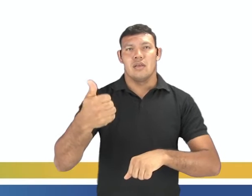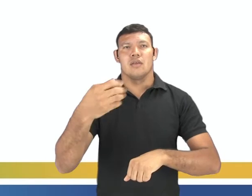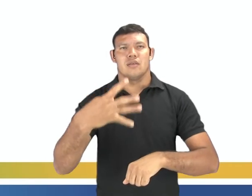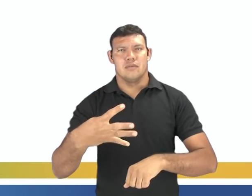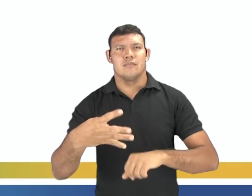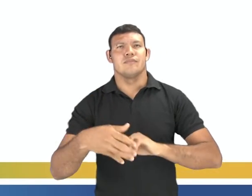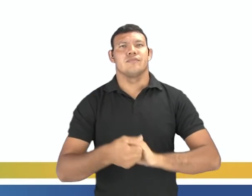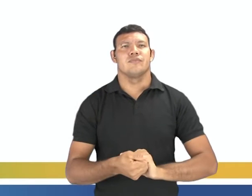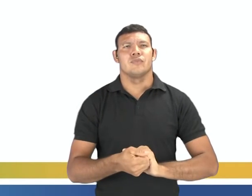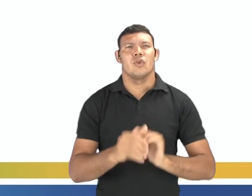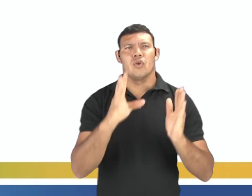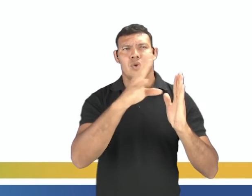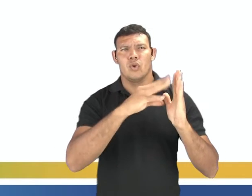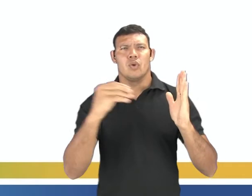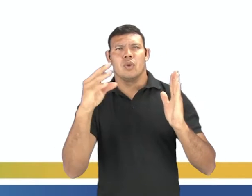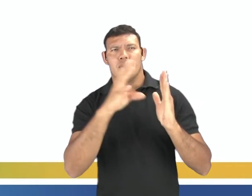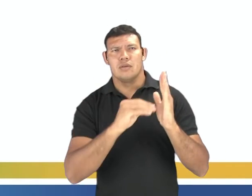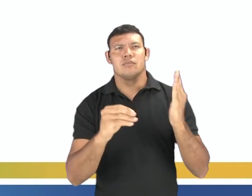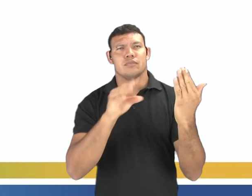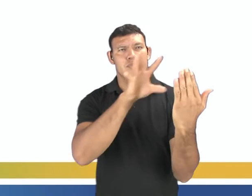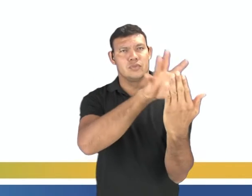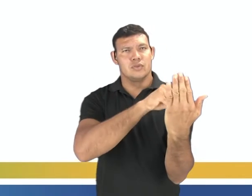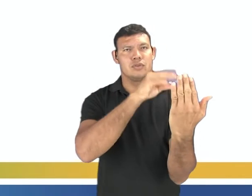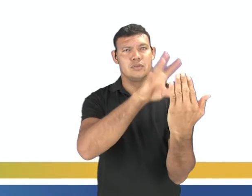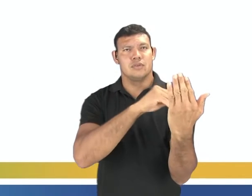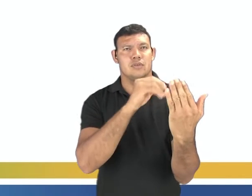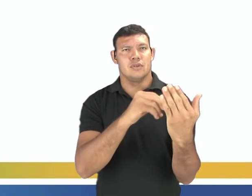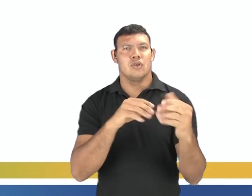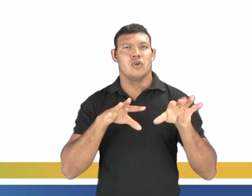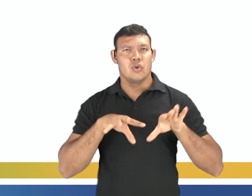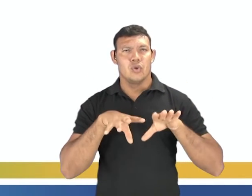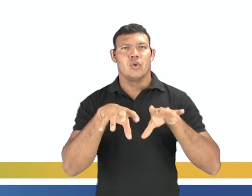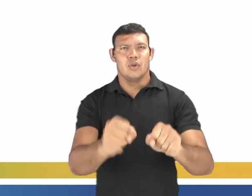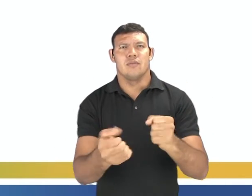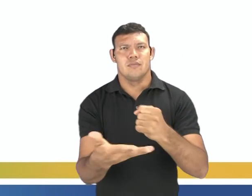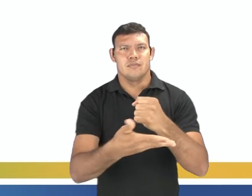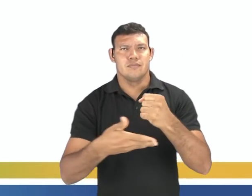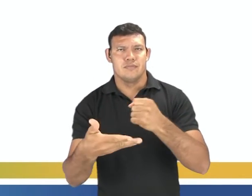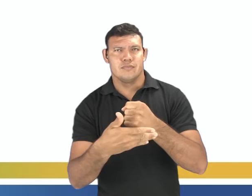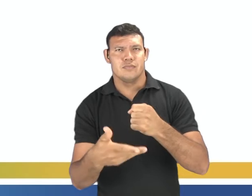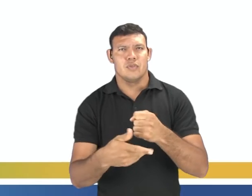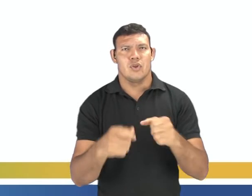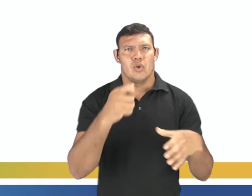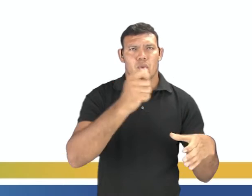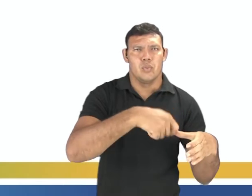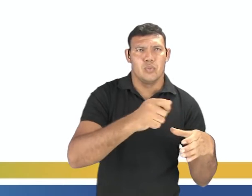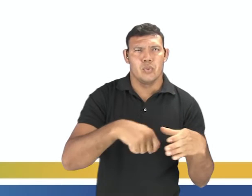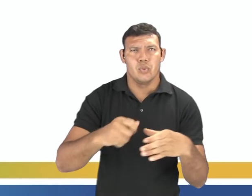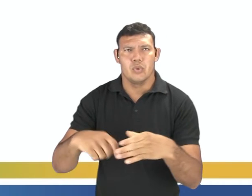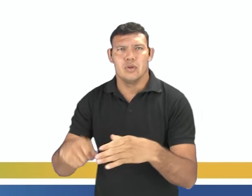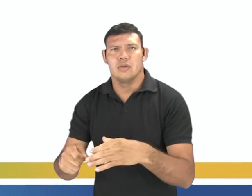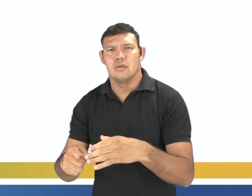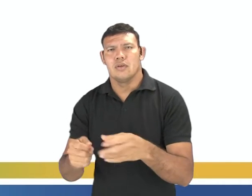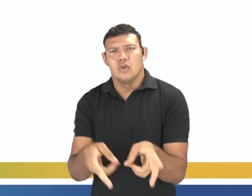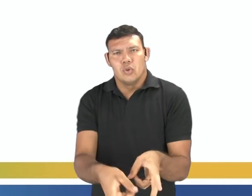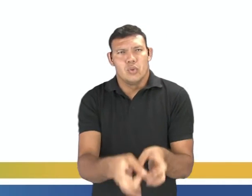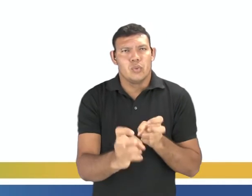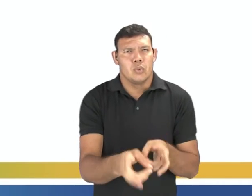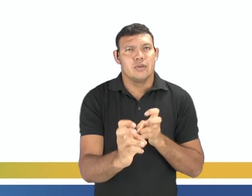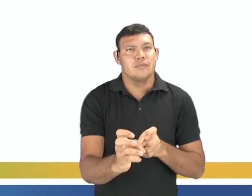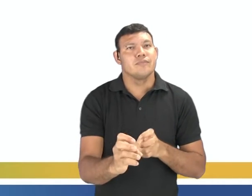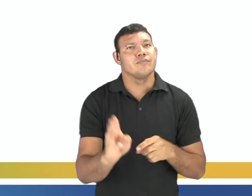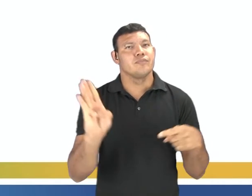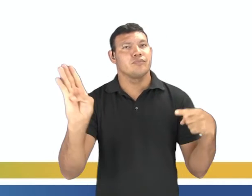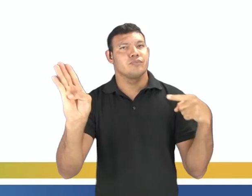tropical voltada para a exportação. Letra B. As colônias do Norte produziam artigos